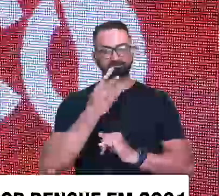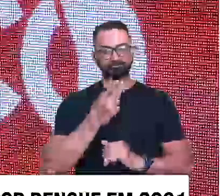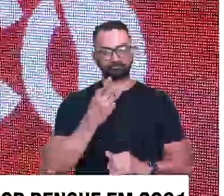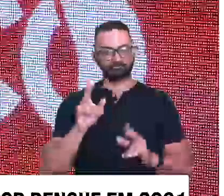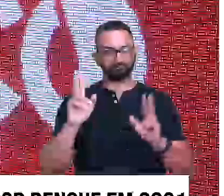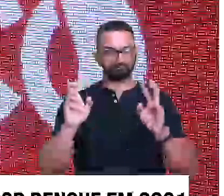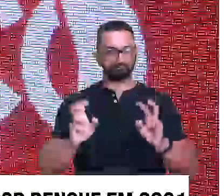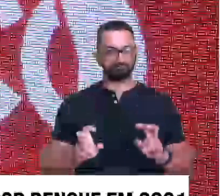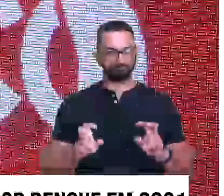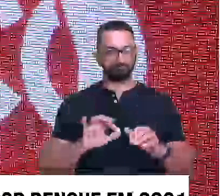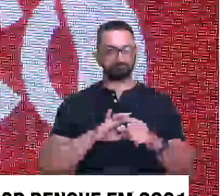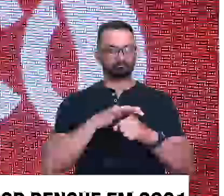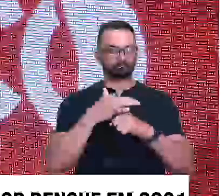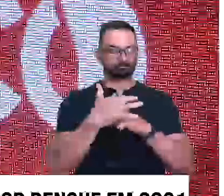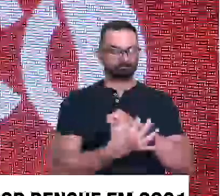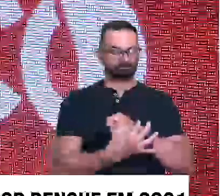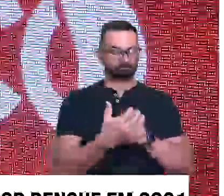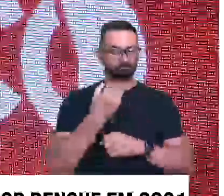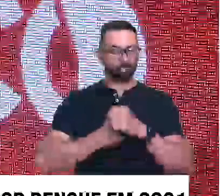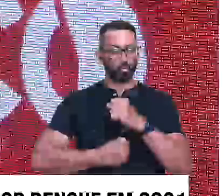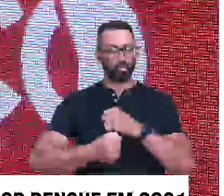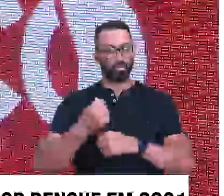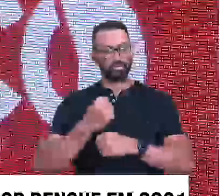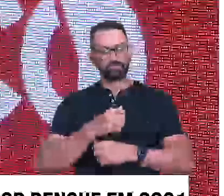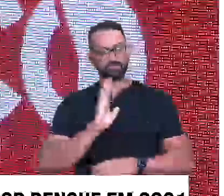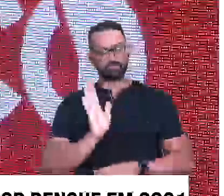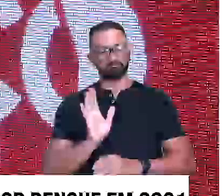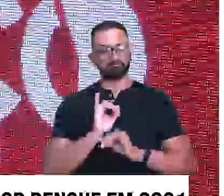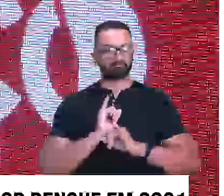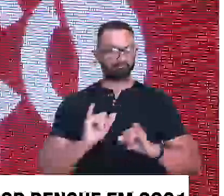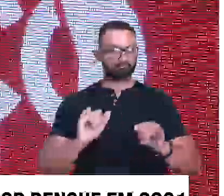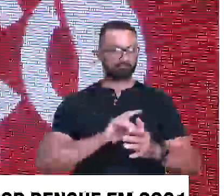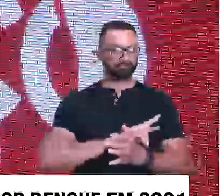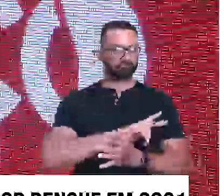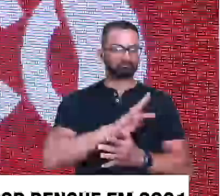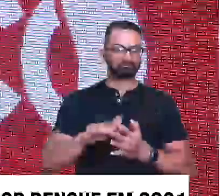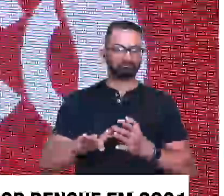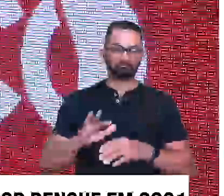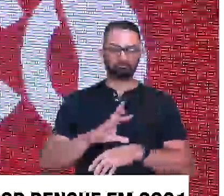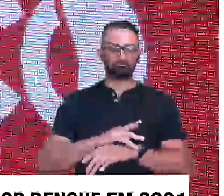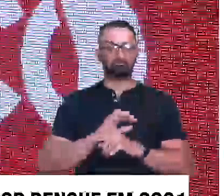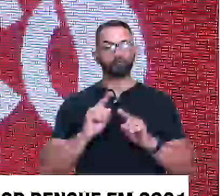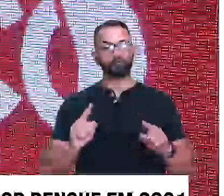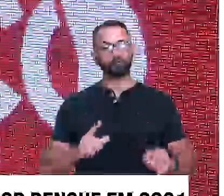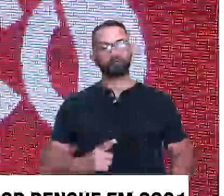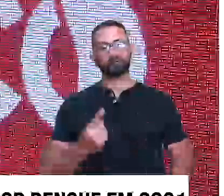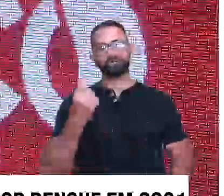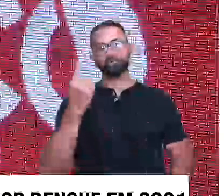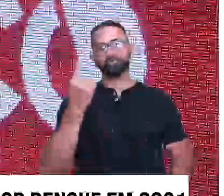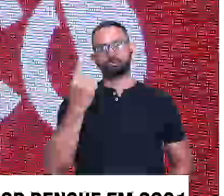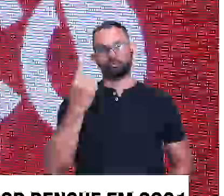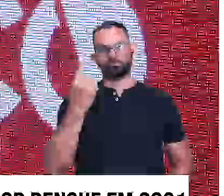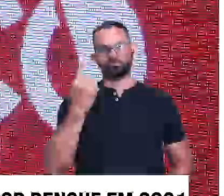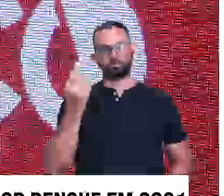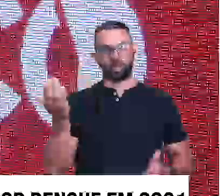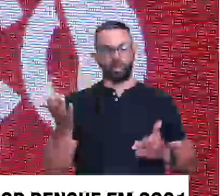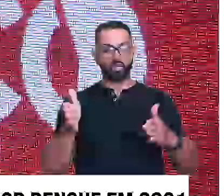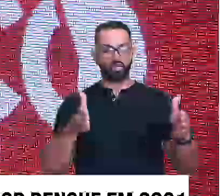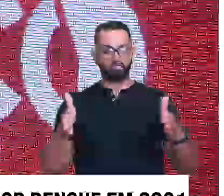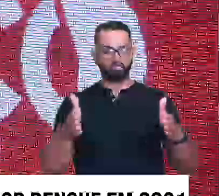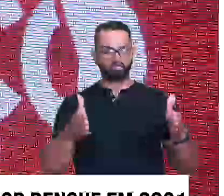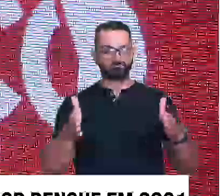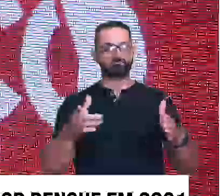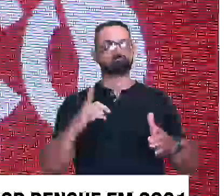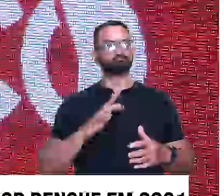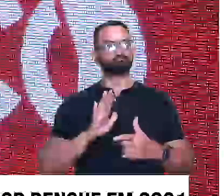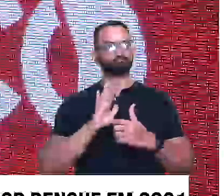e a gente vem falando muito sobre pandemia Desde o ano passado a gente fala de diversas doenças Mas aí tem uma doença aqui